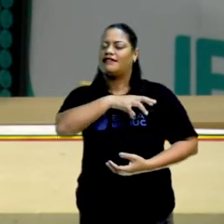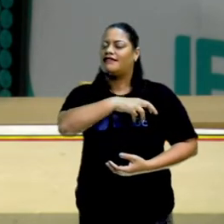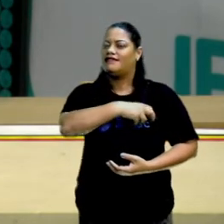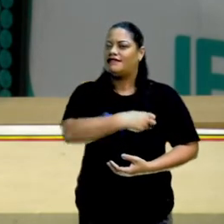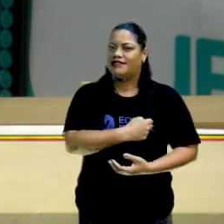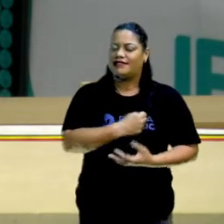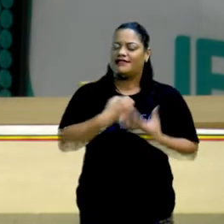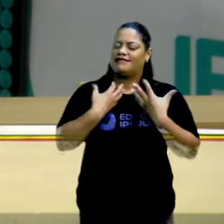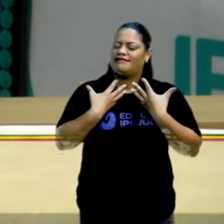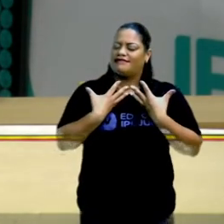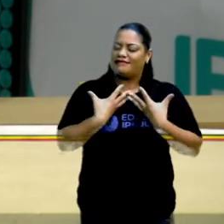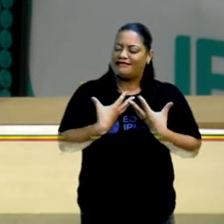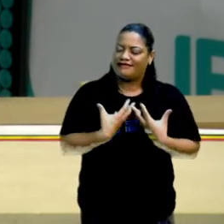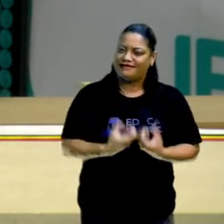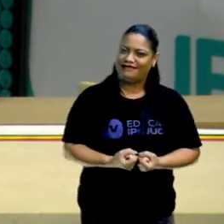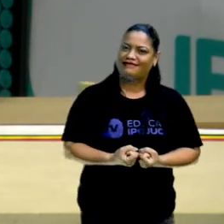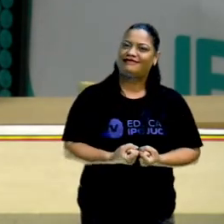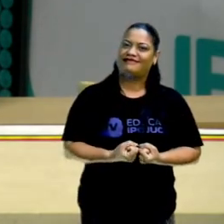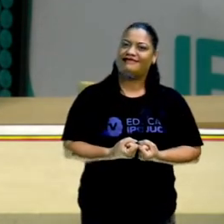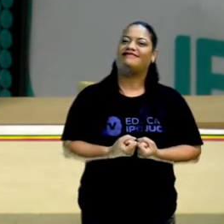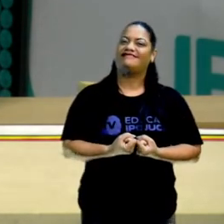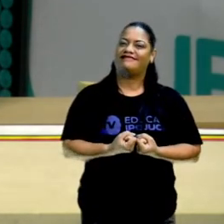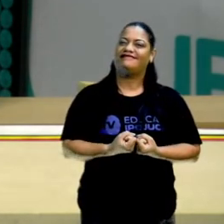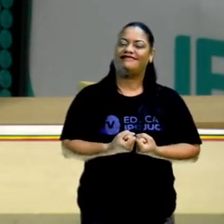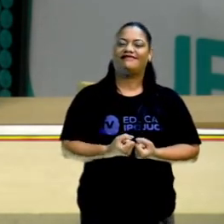amado, aceito,